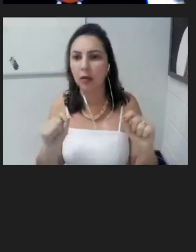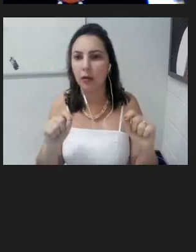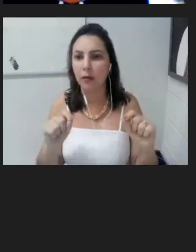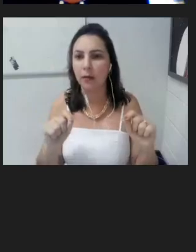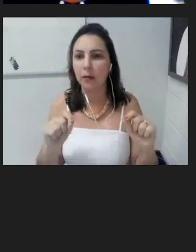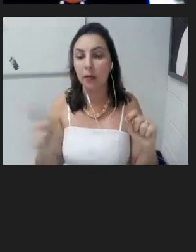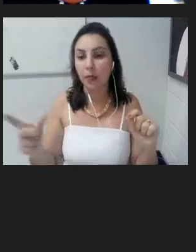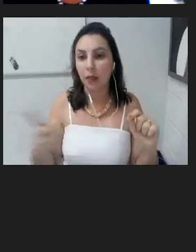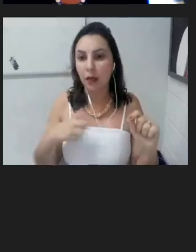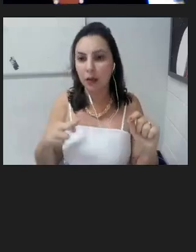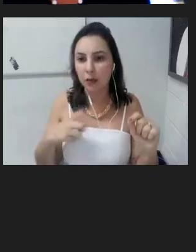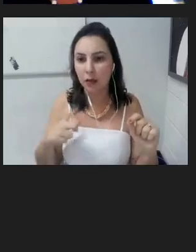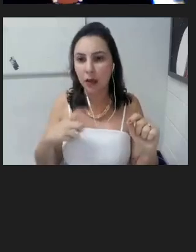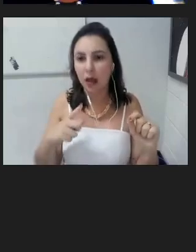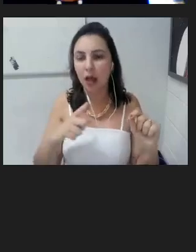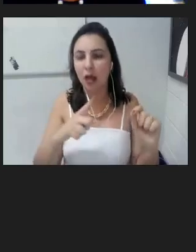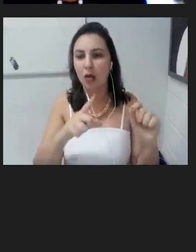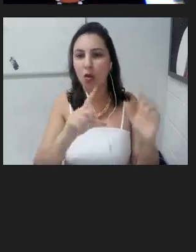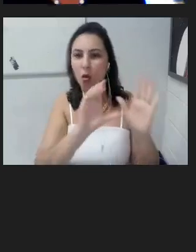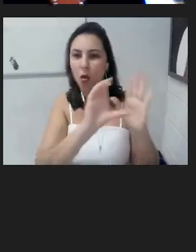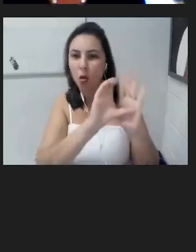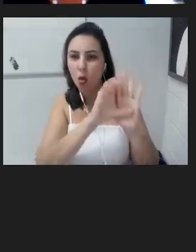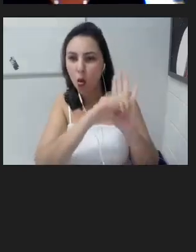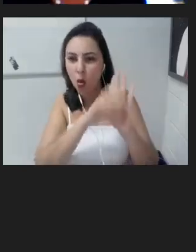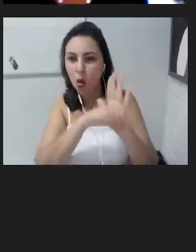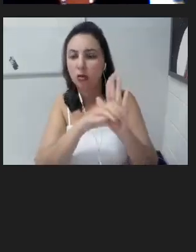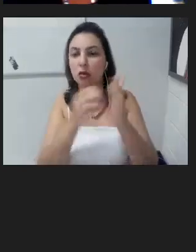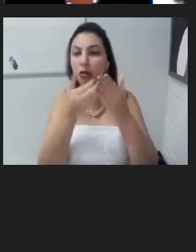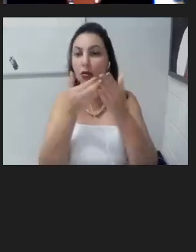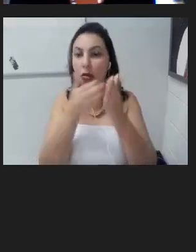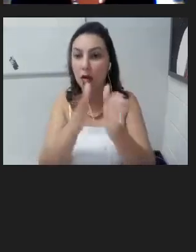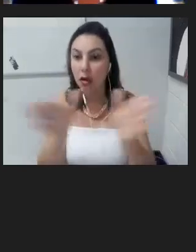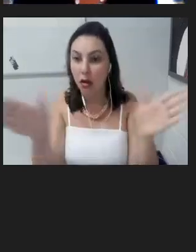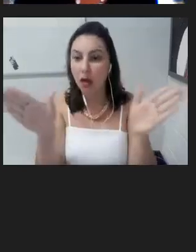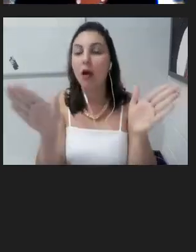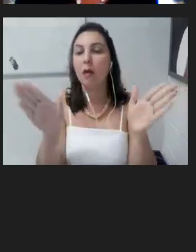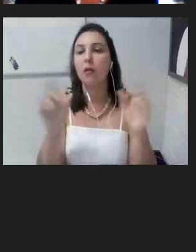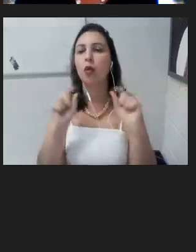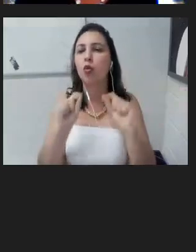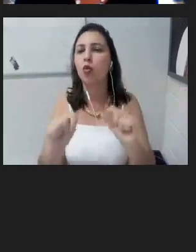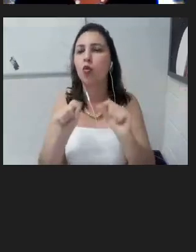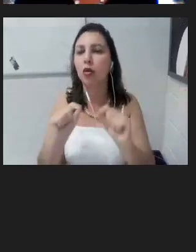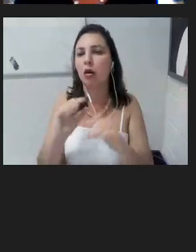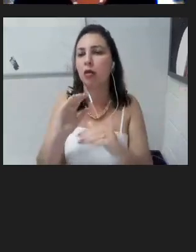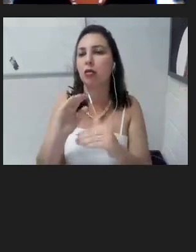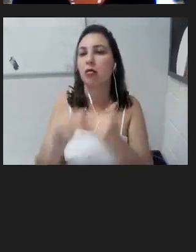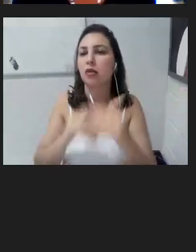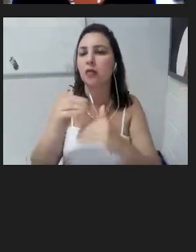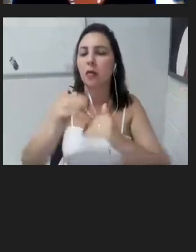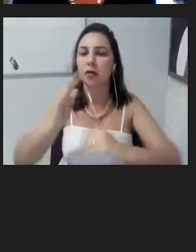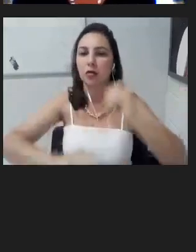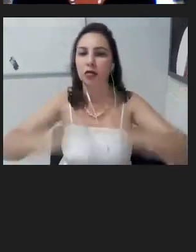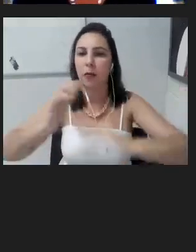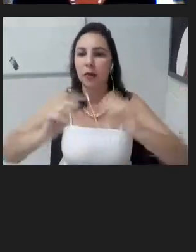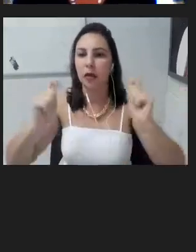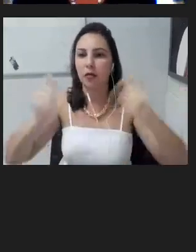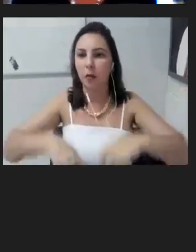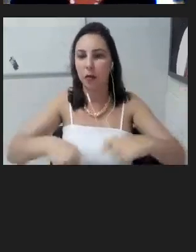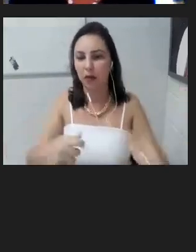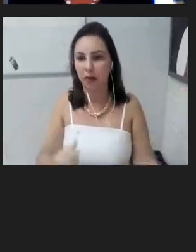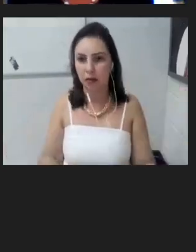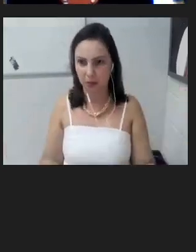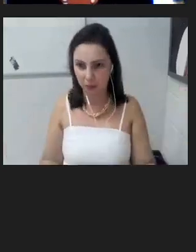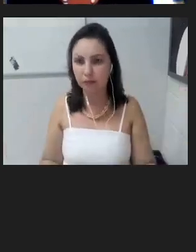trazer uma concepção mais ampla do que desenvolvimento meramente de habilidades e competências.